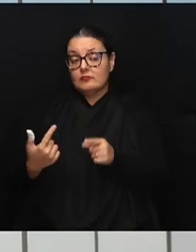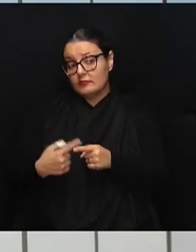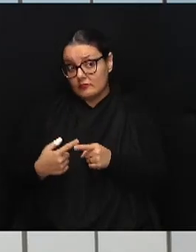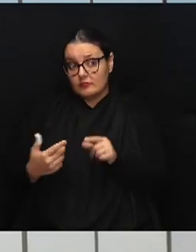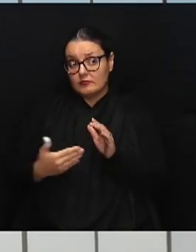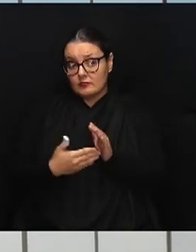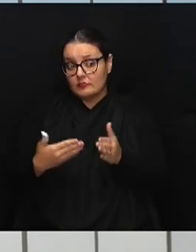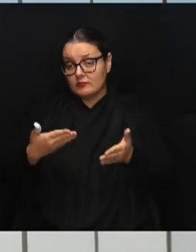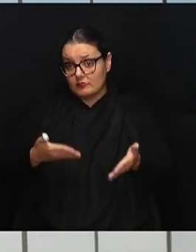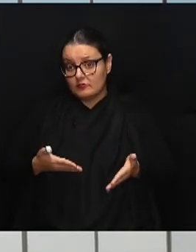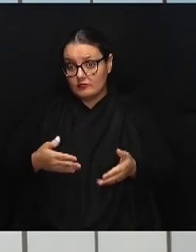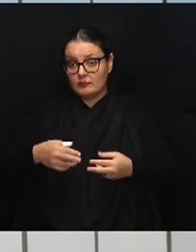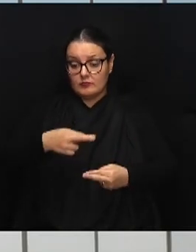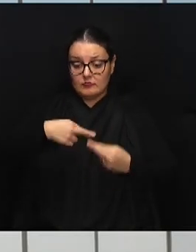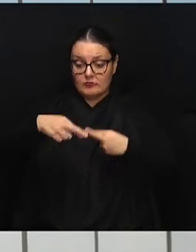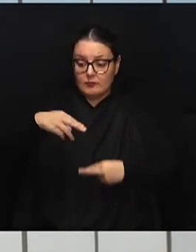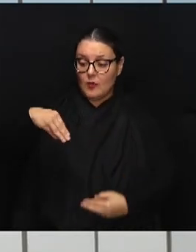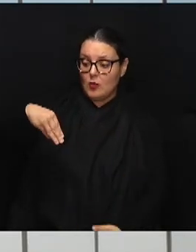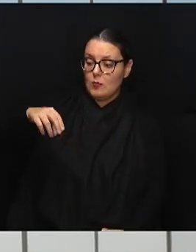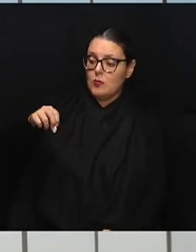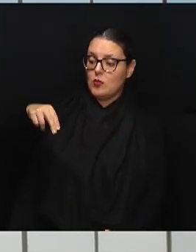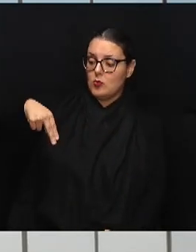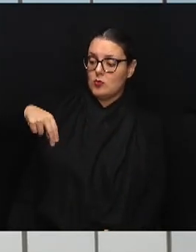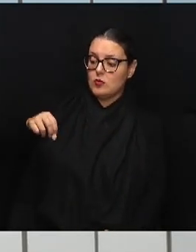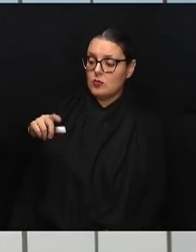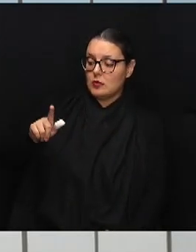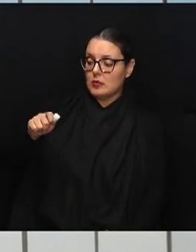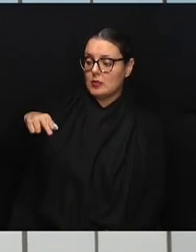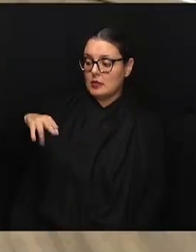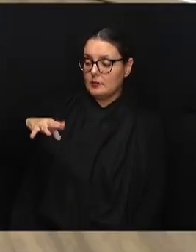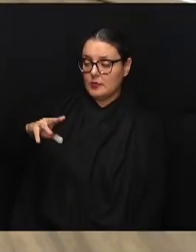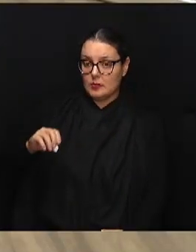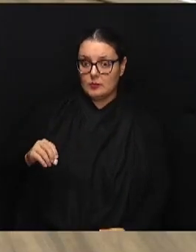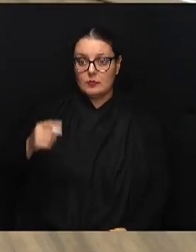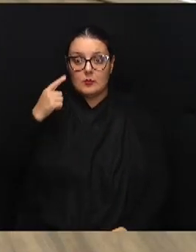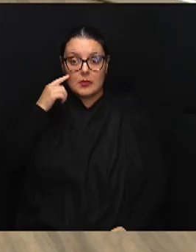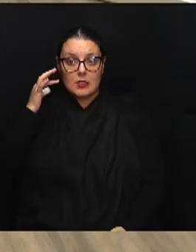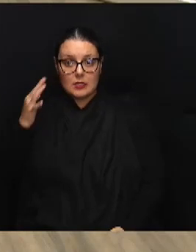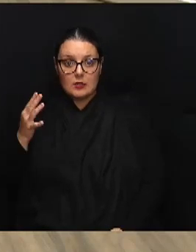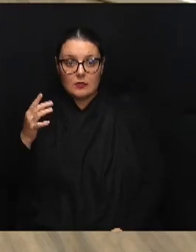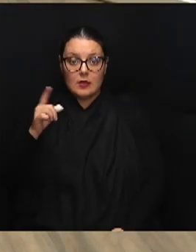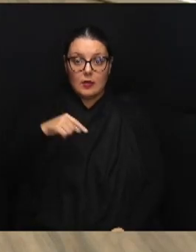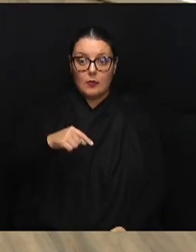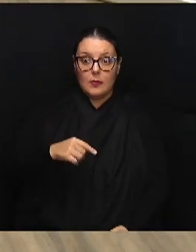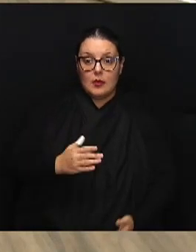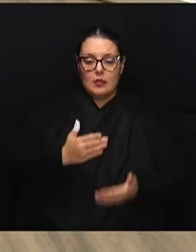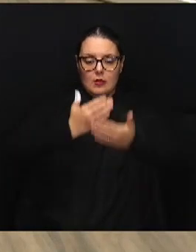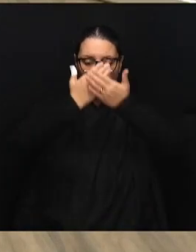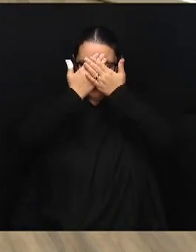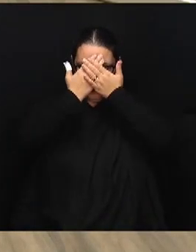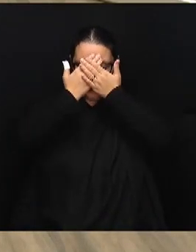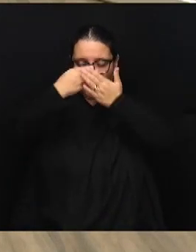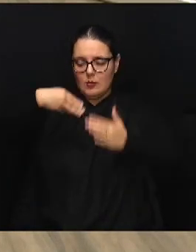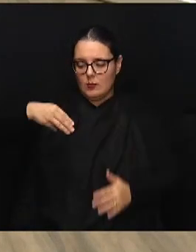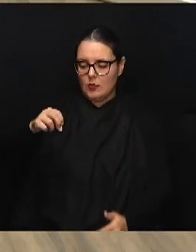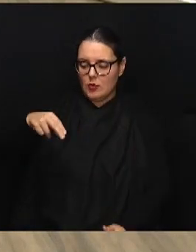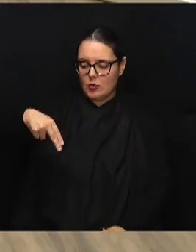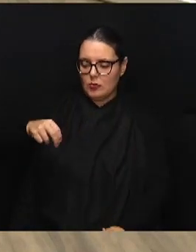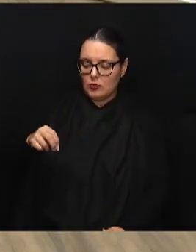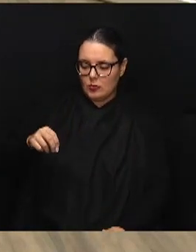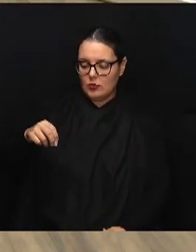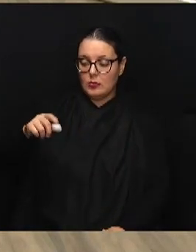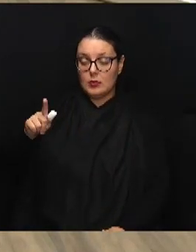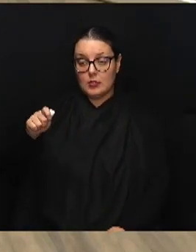os relacionamentos monogâmicos, né, a gente pensar que a não monogamia é uma negação da monogamia, não tem